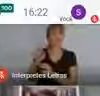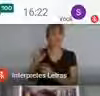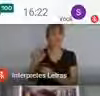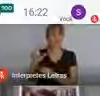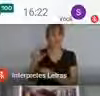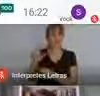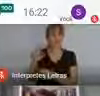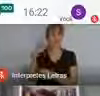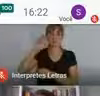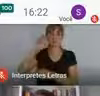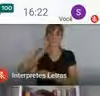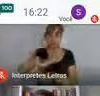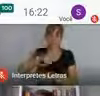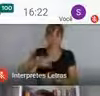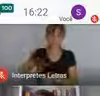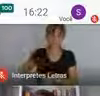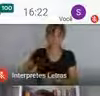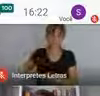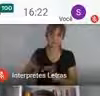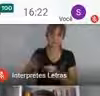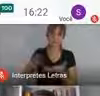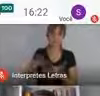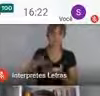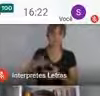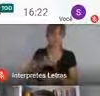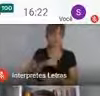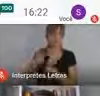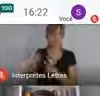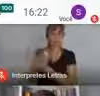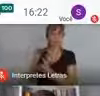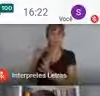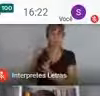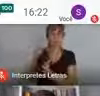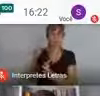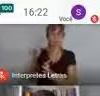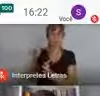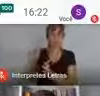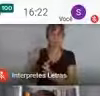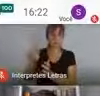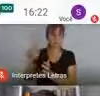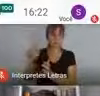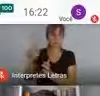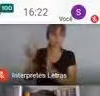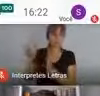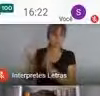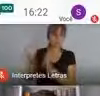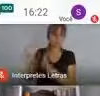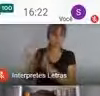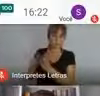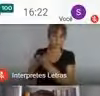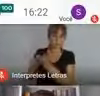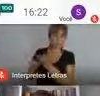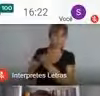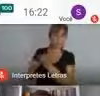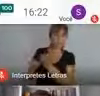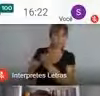grupo GeoLinterm, do PPGL, do Programa de Pós-Graduação em Letras da UFPA, nos projetos